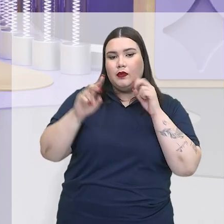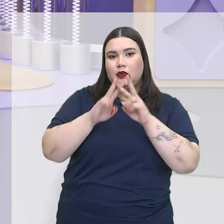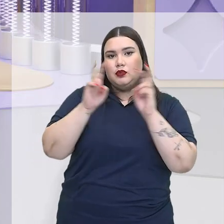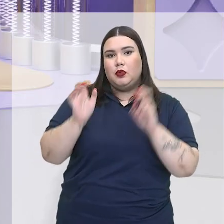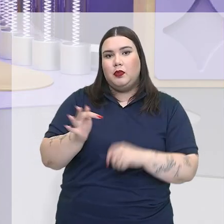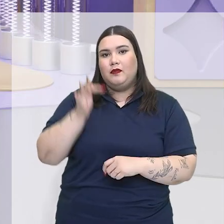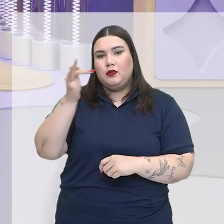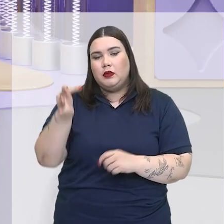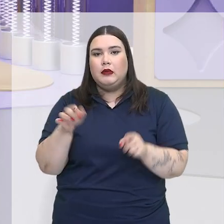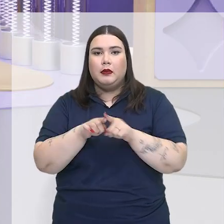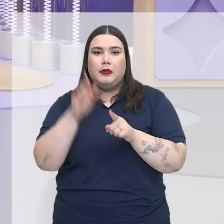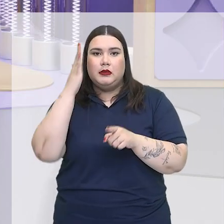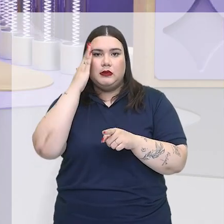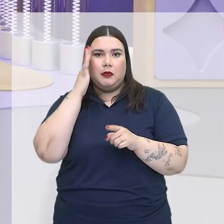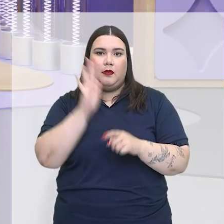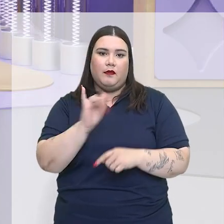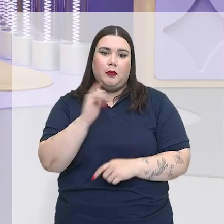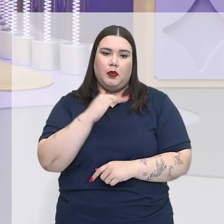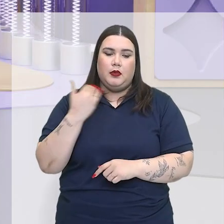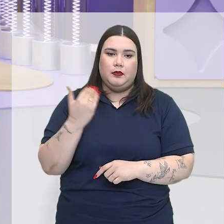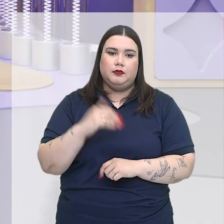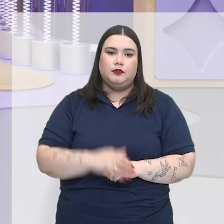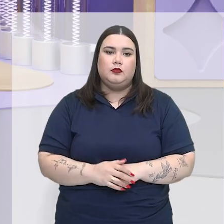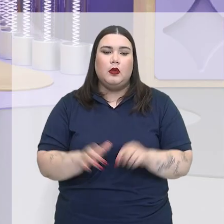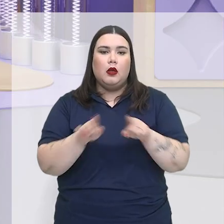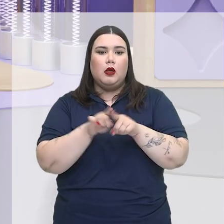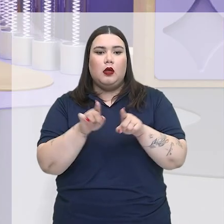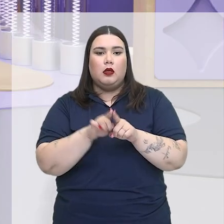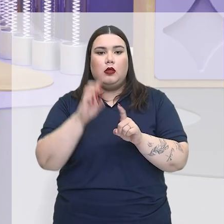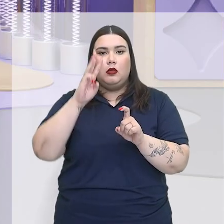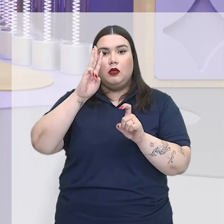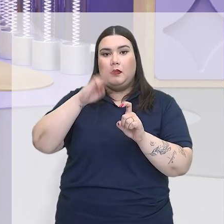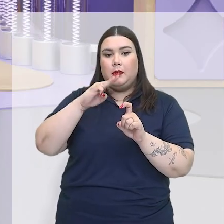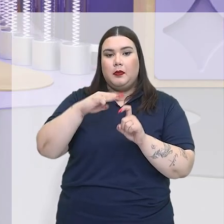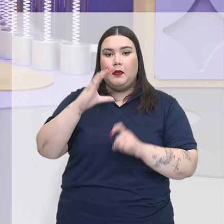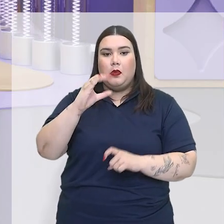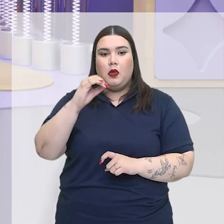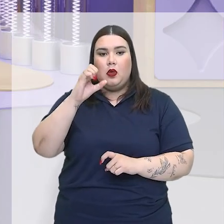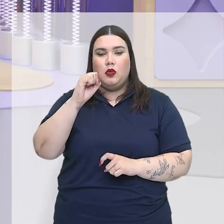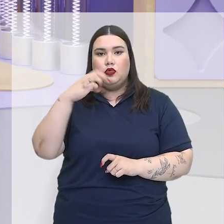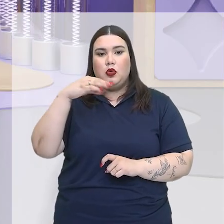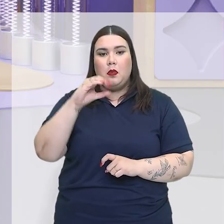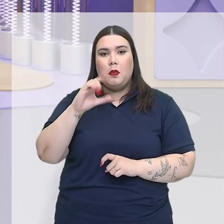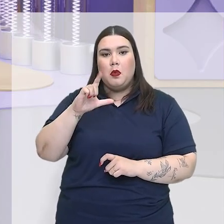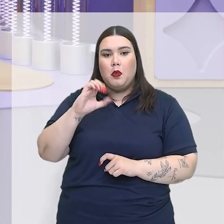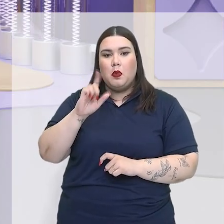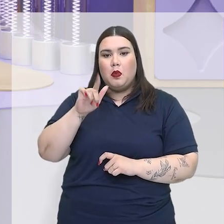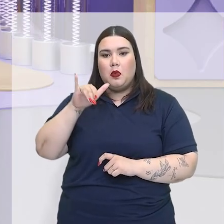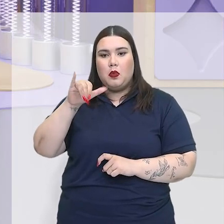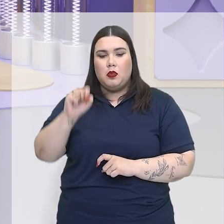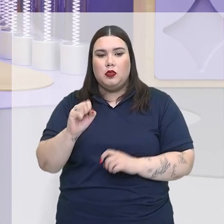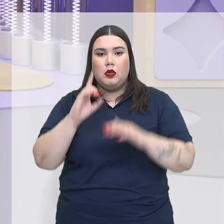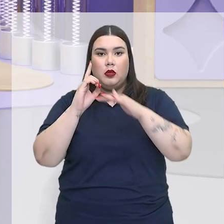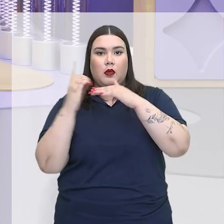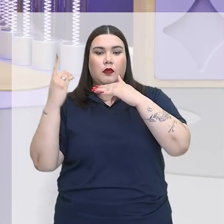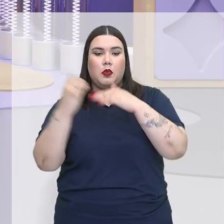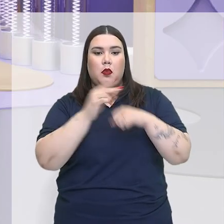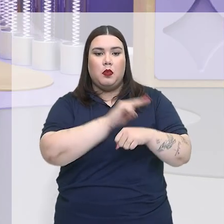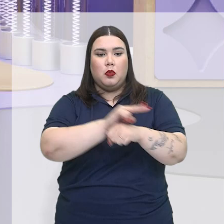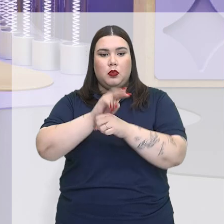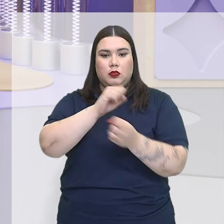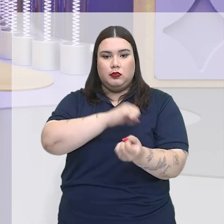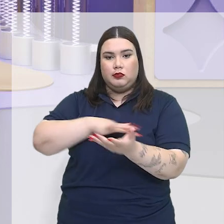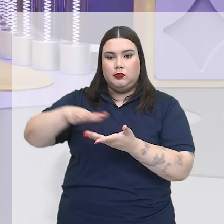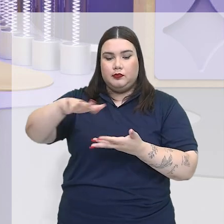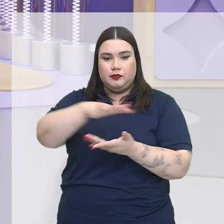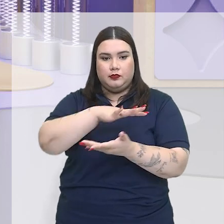futuro e também enfrentar a morte. Também tem os mitos cosmológicos, que são divindades que cuidam do universo,